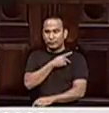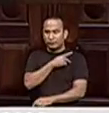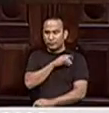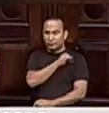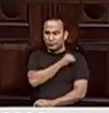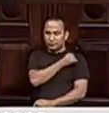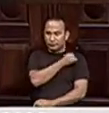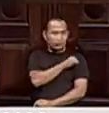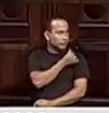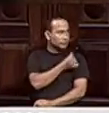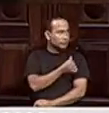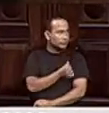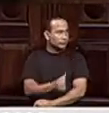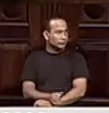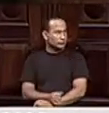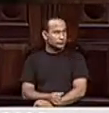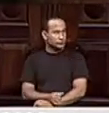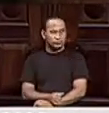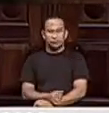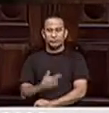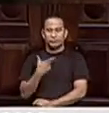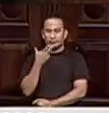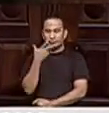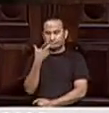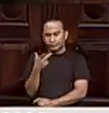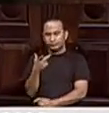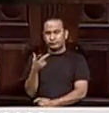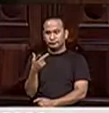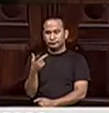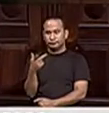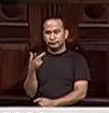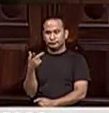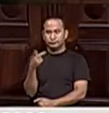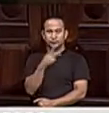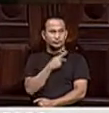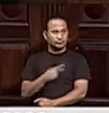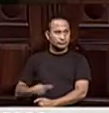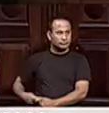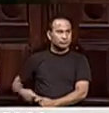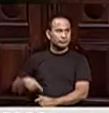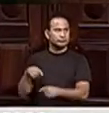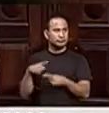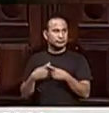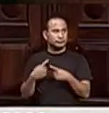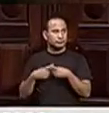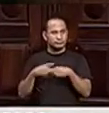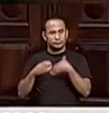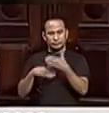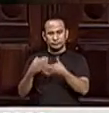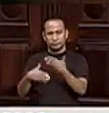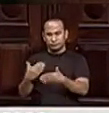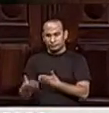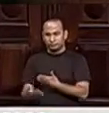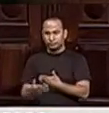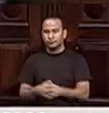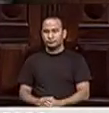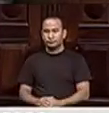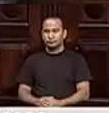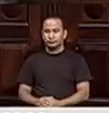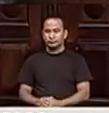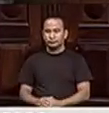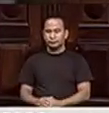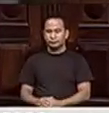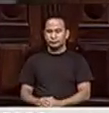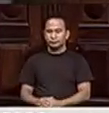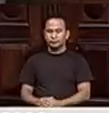Janeiro. Faça um apelo a Vossa Rio de Janeiro, Excelência. senhor presidente, também é uma caixa grande de repercussão. É uma caixa de